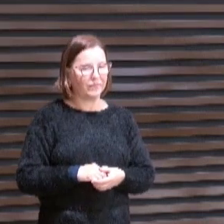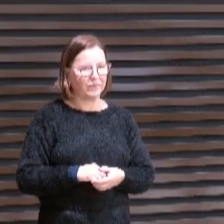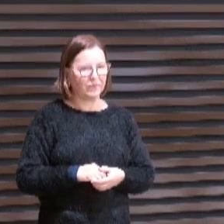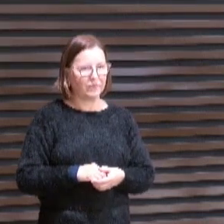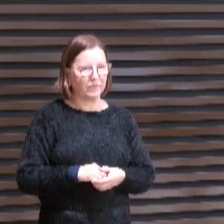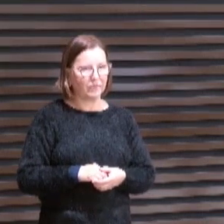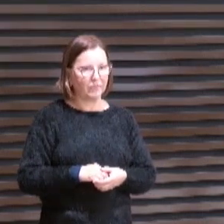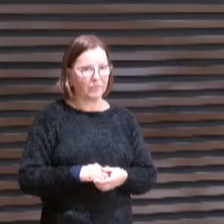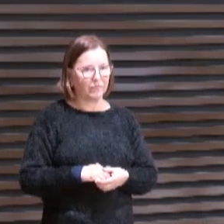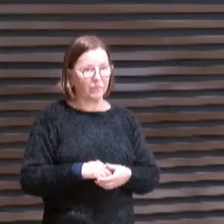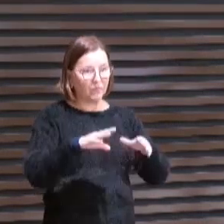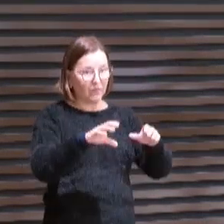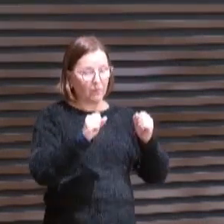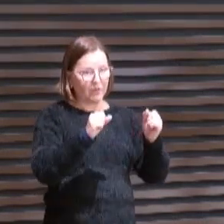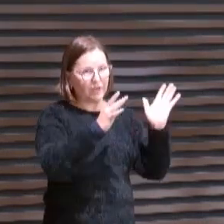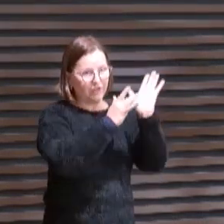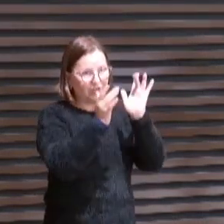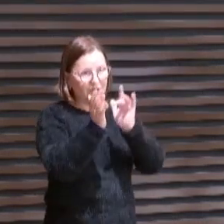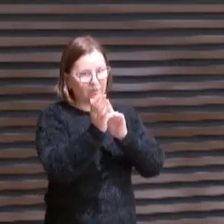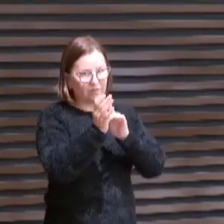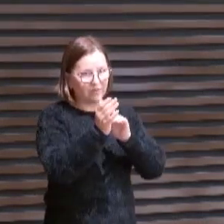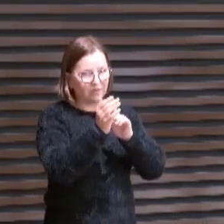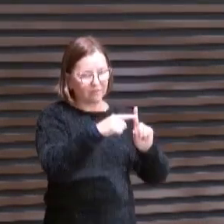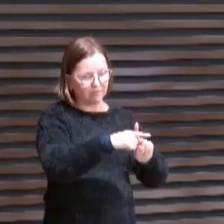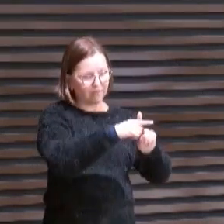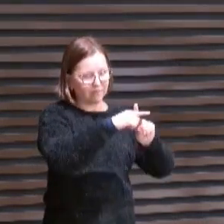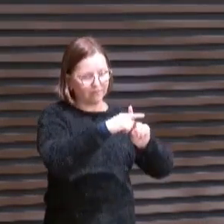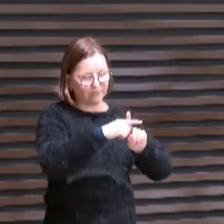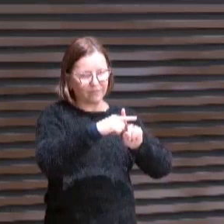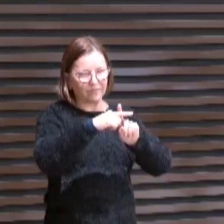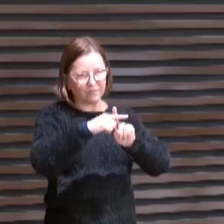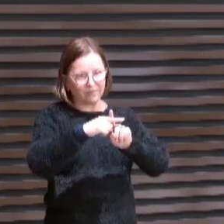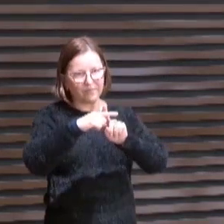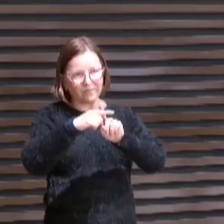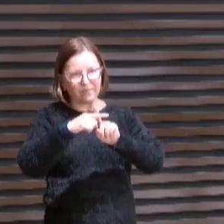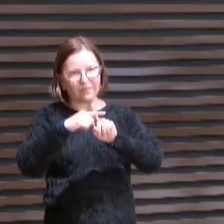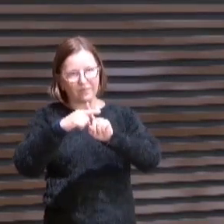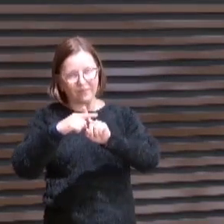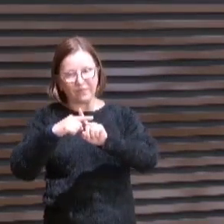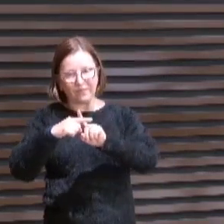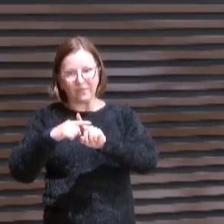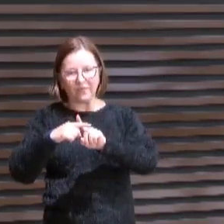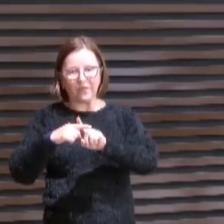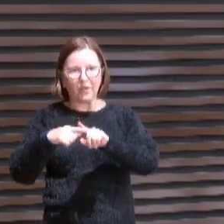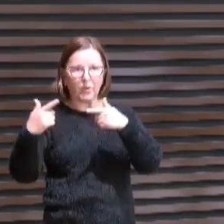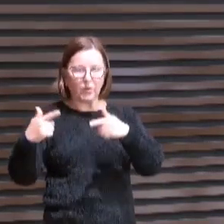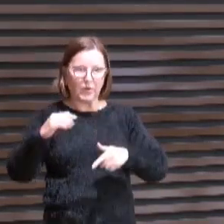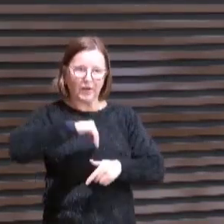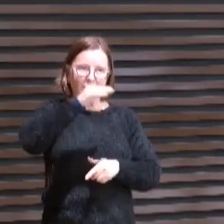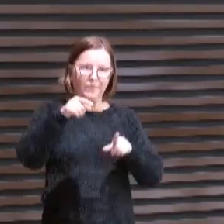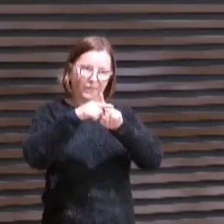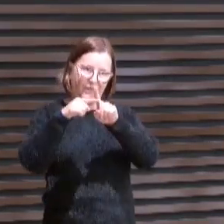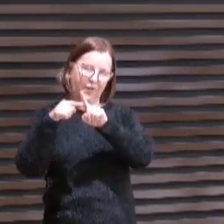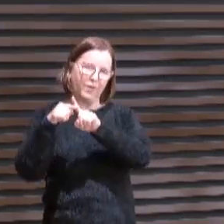Tomaram eles, pois, a Jesus, e ele próprio, carregando a sua cruz, saiu para o lugar chamado Calvário,